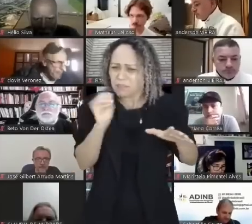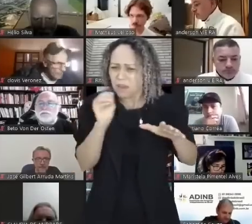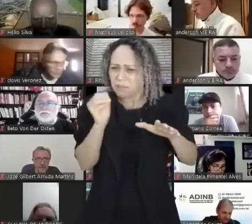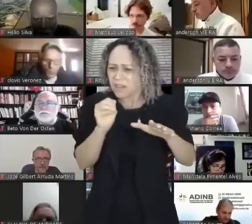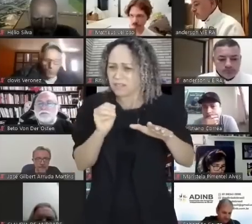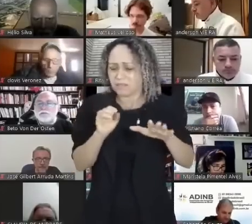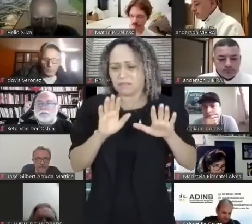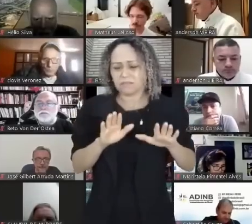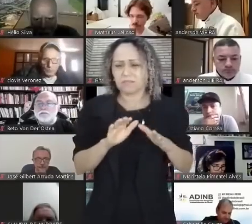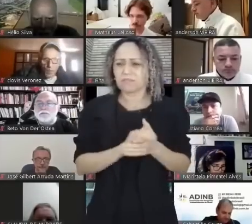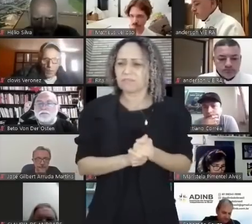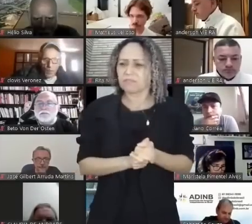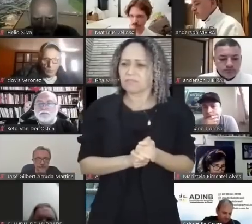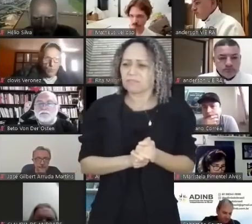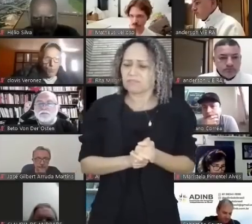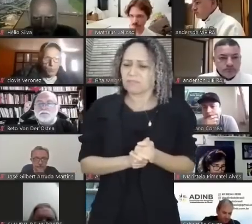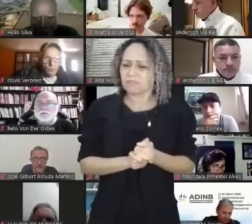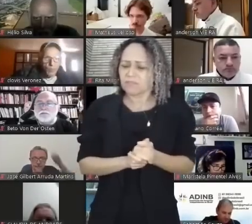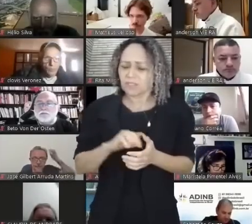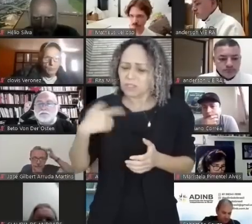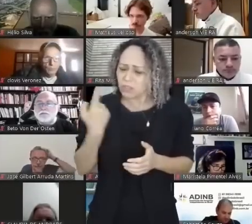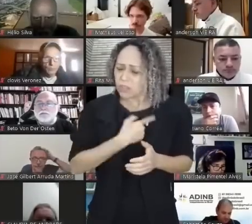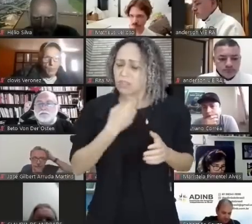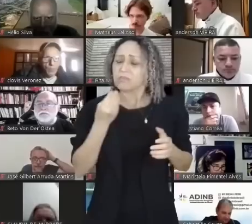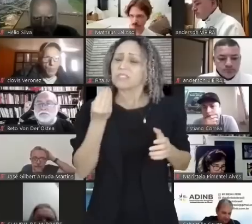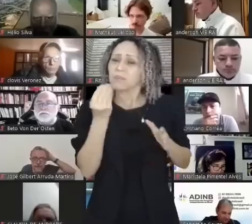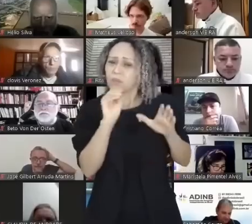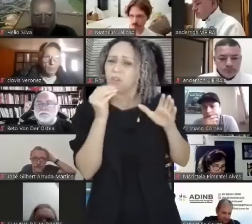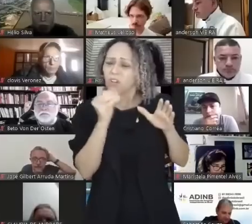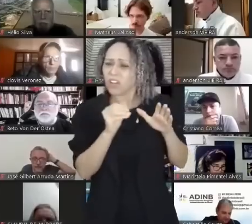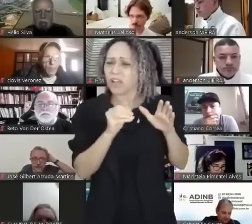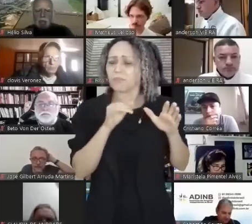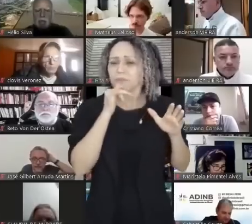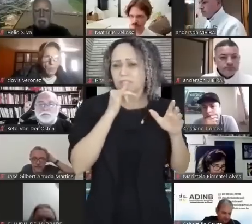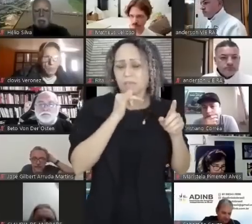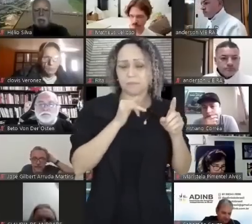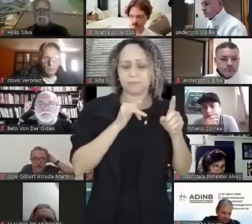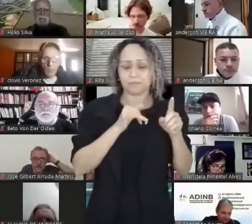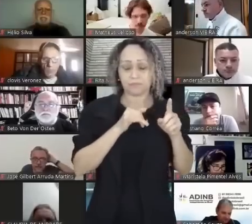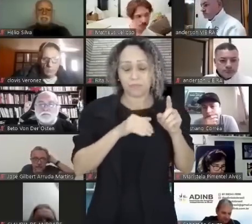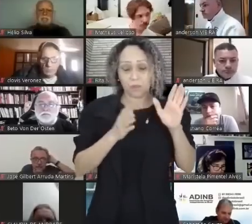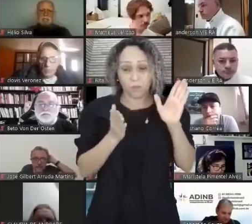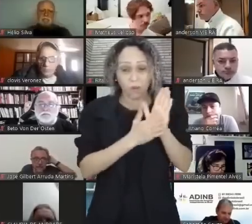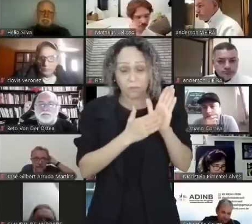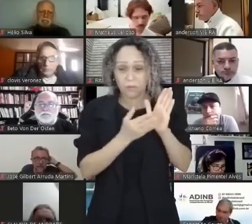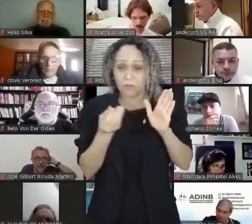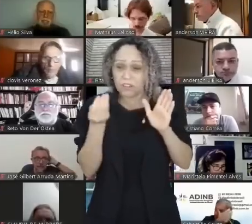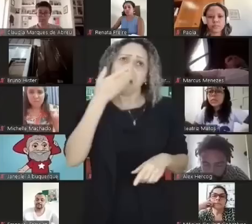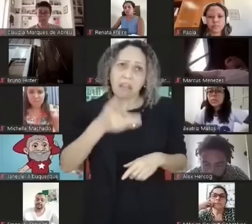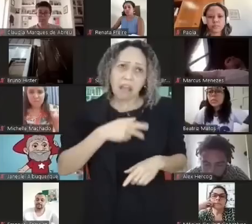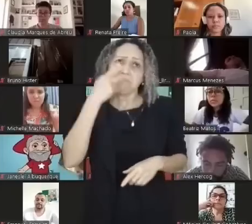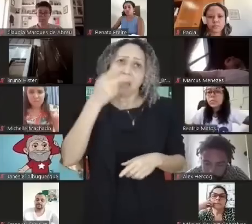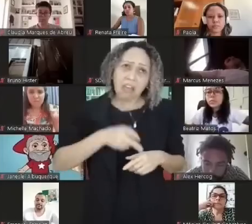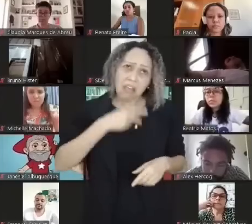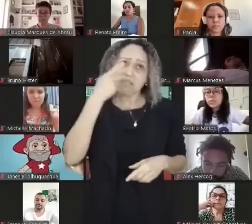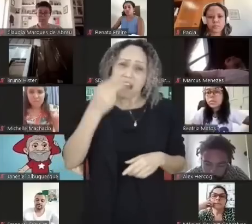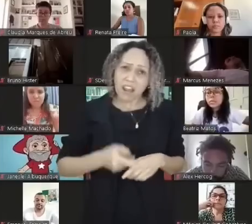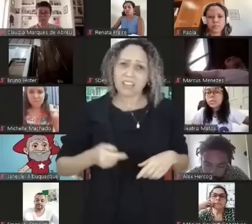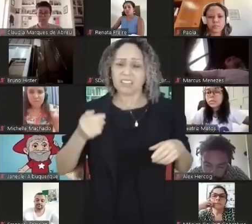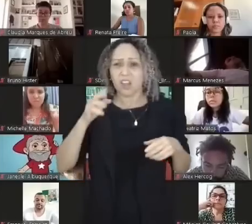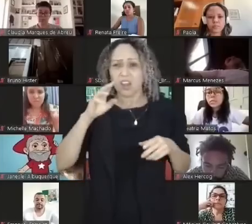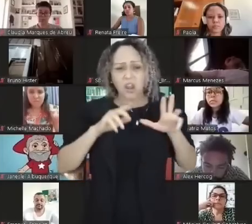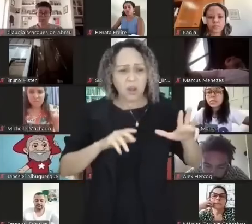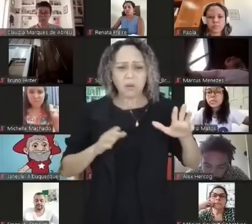crítica uma proposta para que o povo saiba que nós sabemos o que fazer quando é andas eleições eu fui Presidente